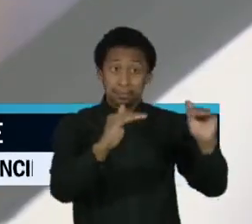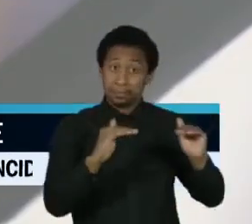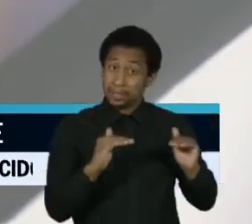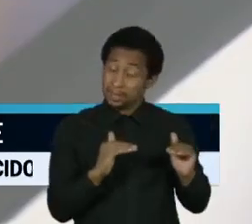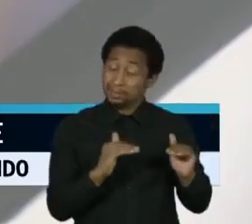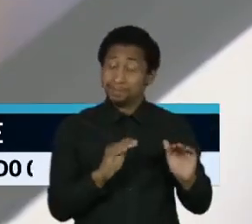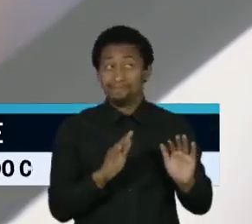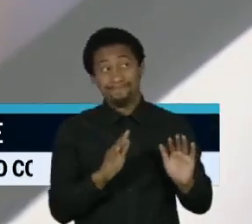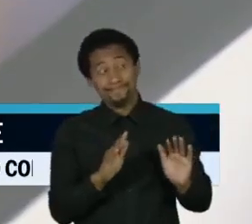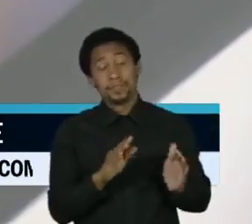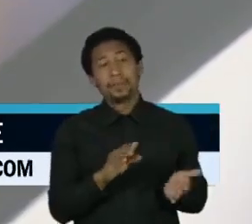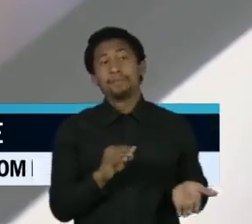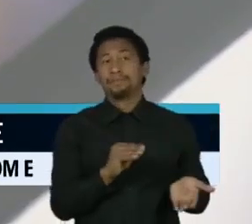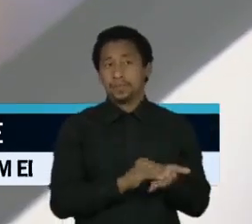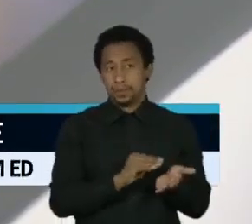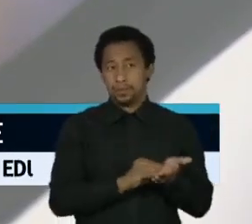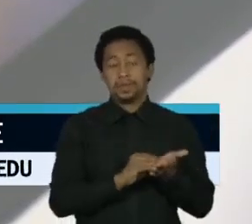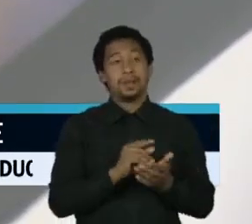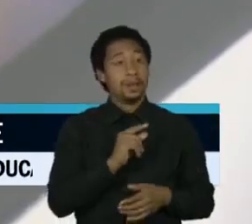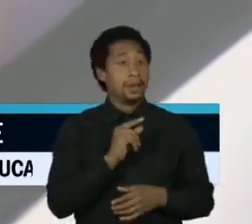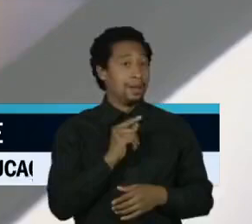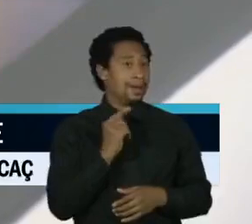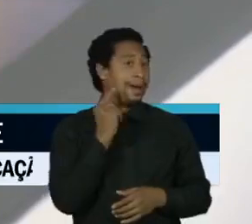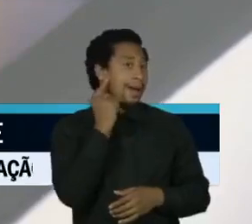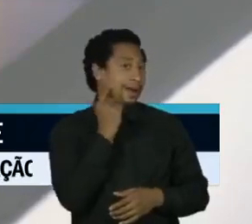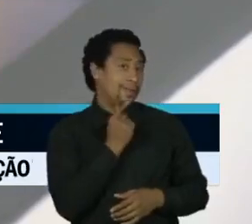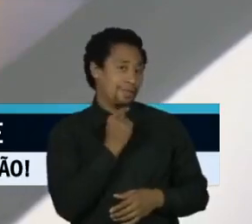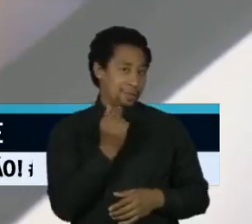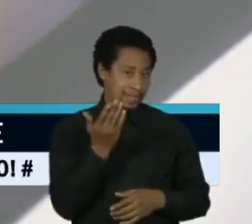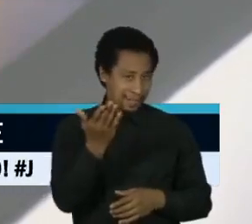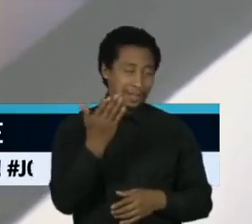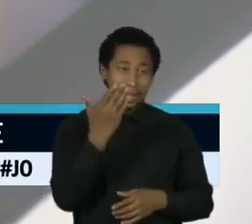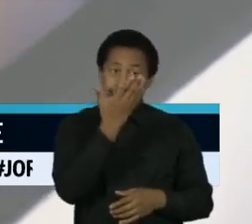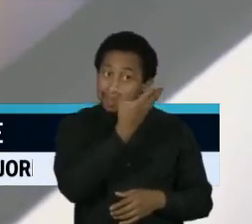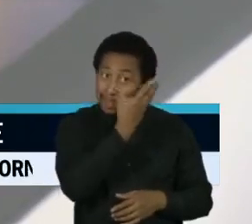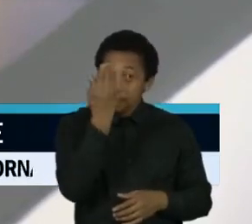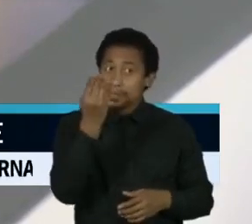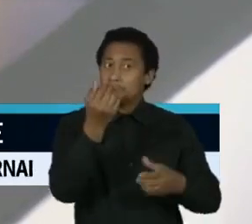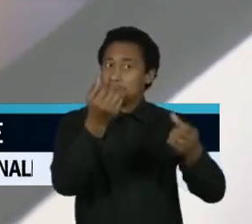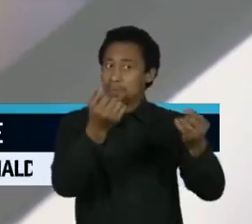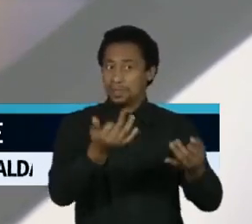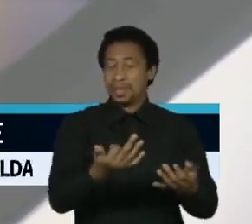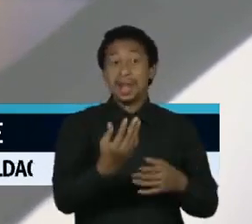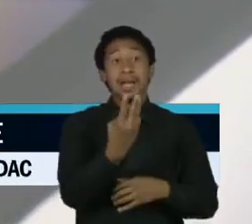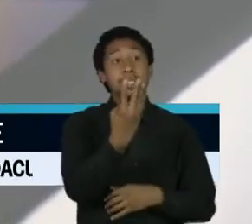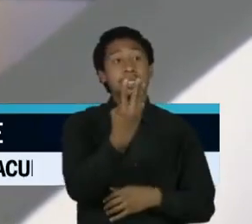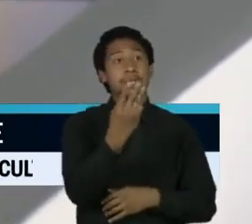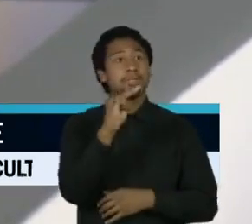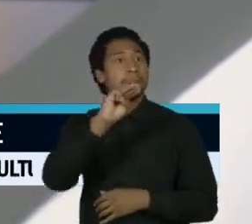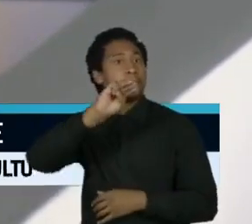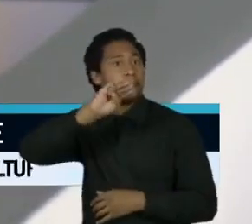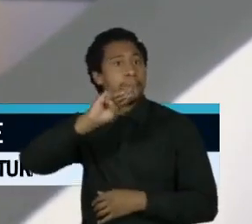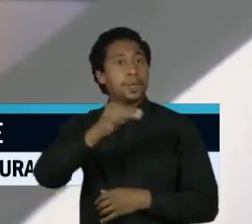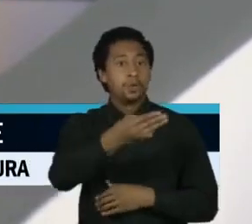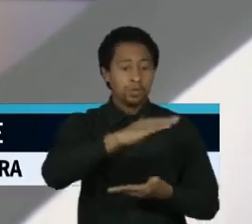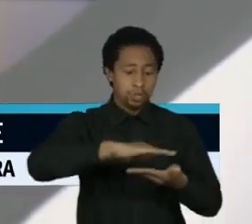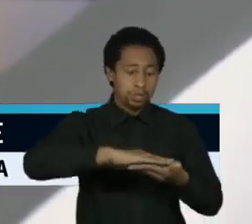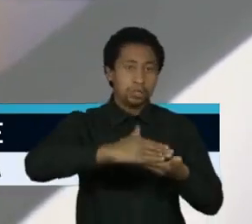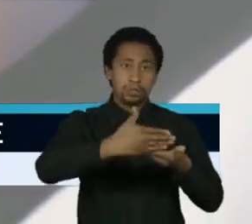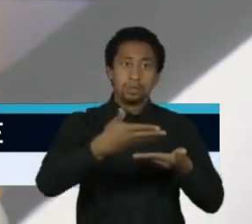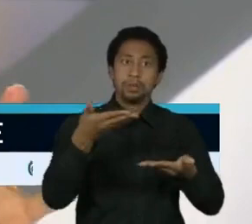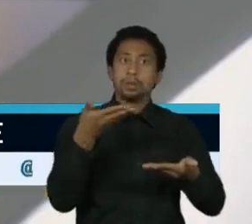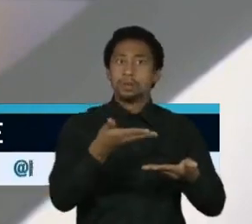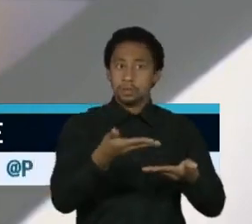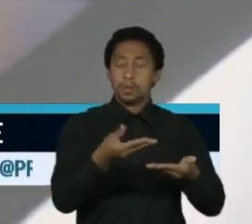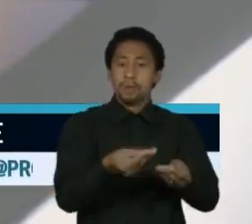caso dos laptops. Também. Né? É. 3 bilhões de laptops, né? Algumas escolas recebendo 20 mil laptops. Né? E que